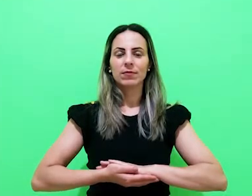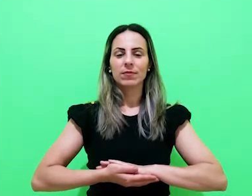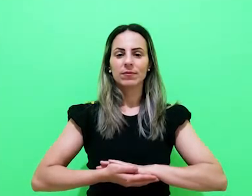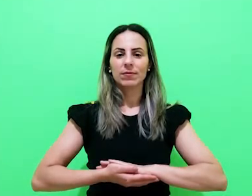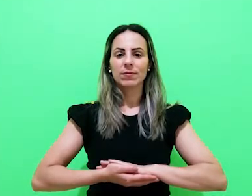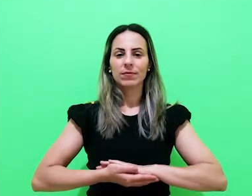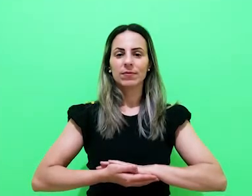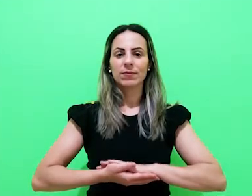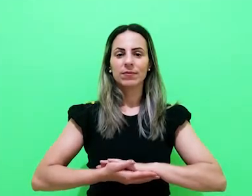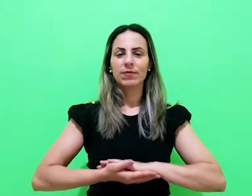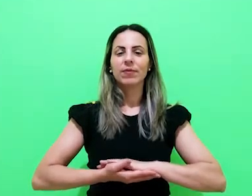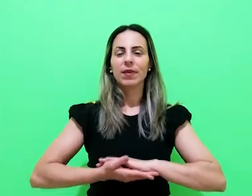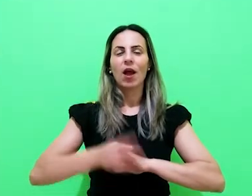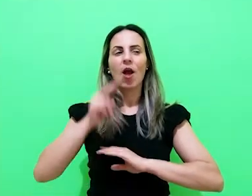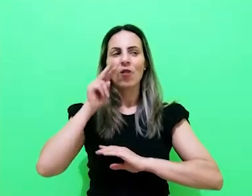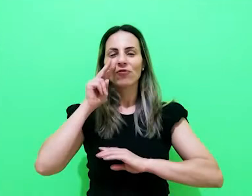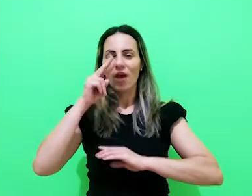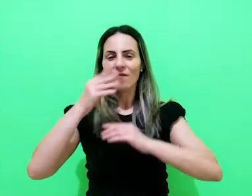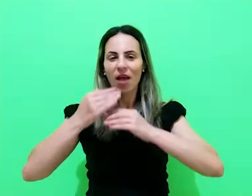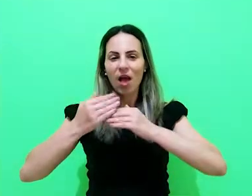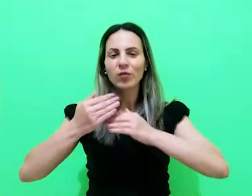Então, a gente já vê logo ali na frente